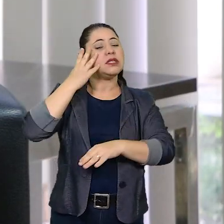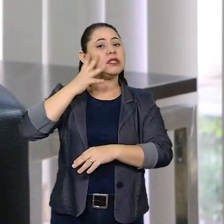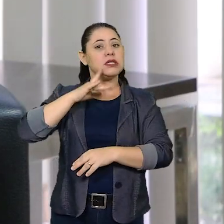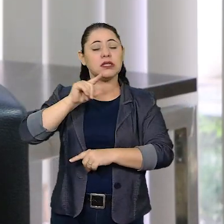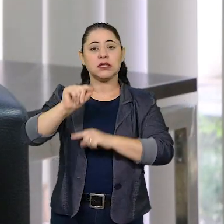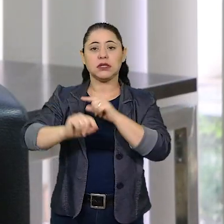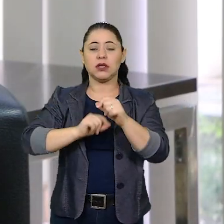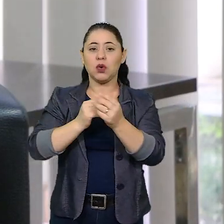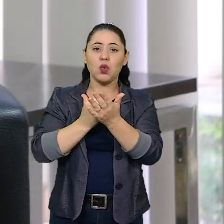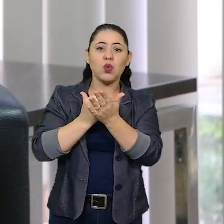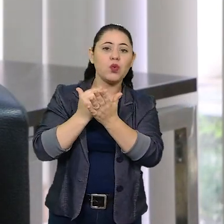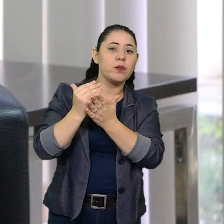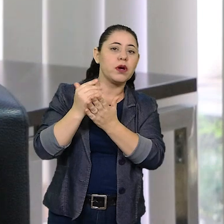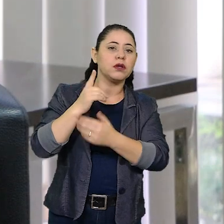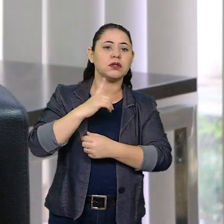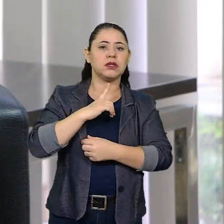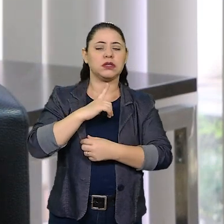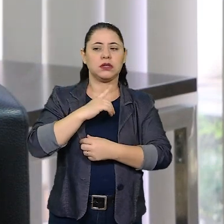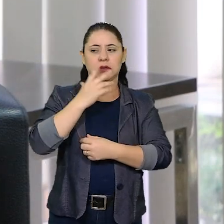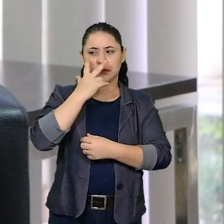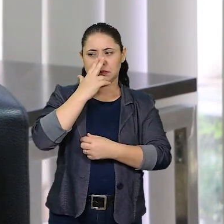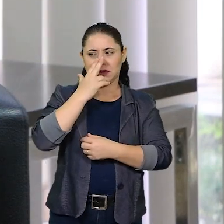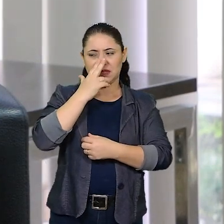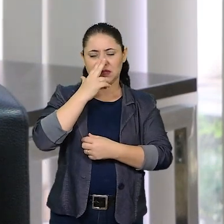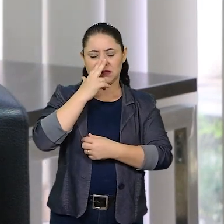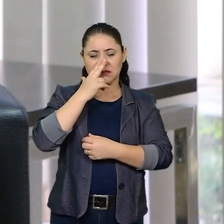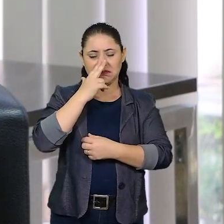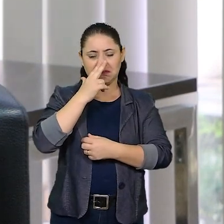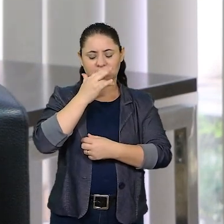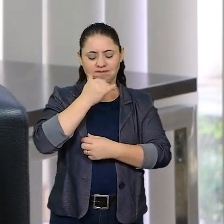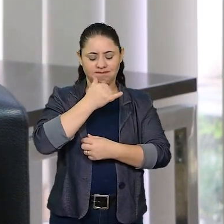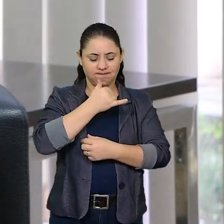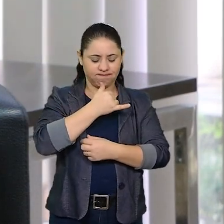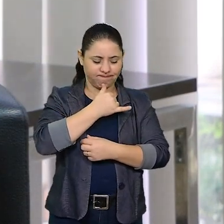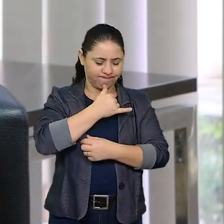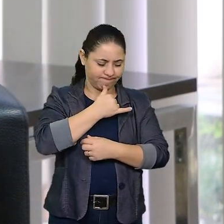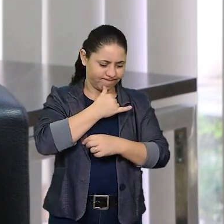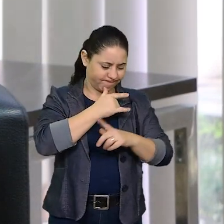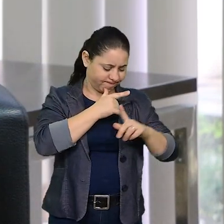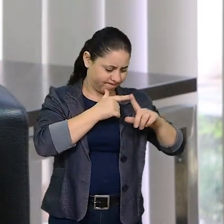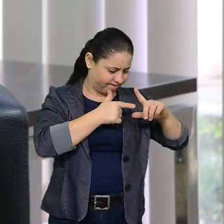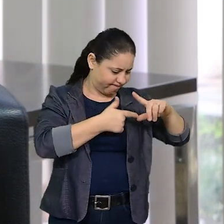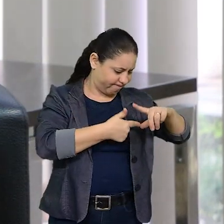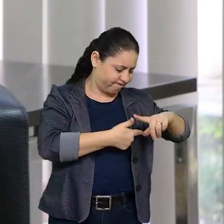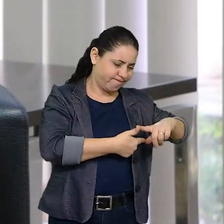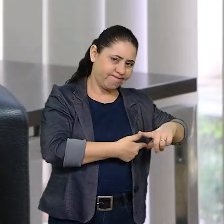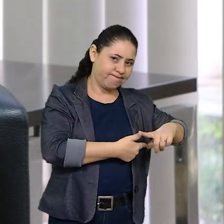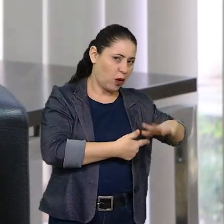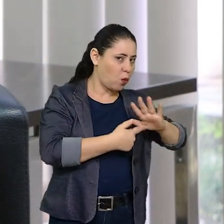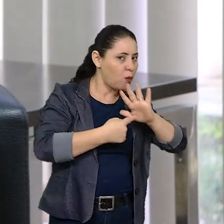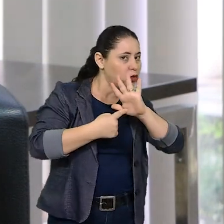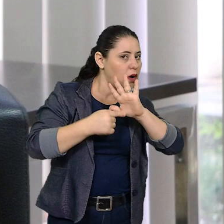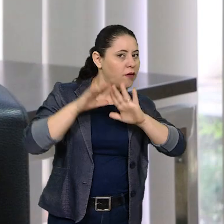a criança que começa a ter uma apatia, uma tristeza que antes não demonstrava, ou